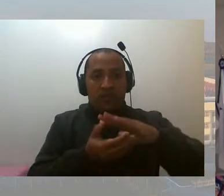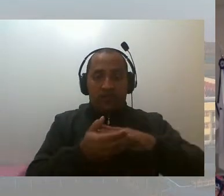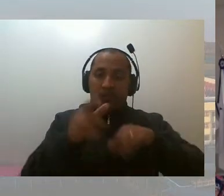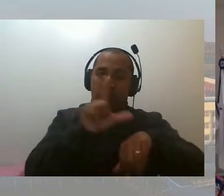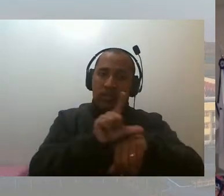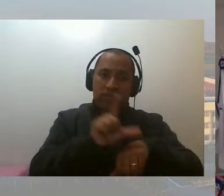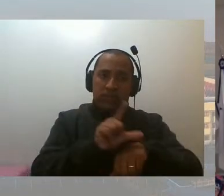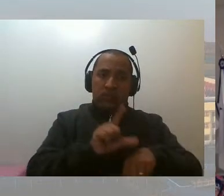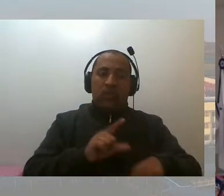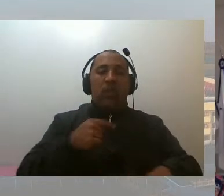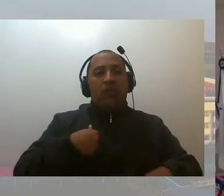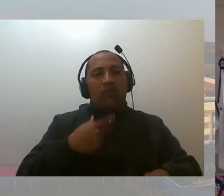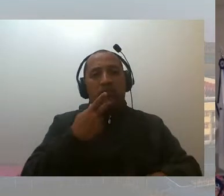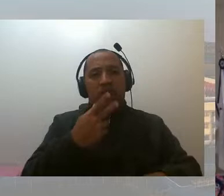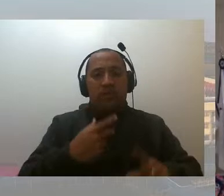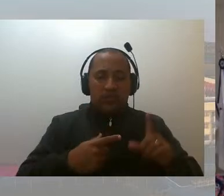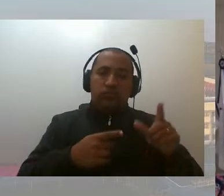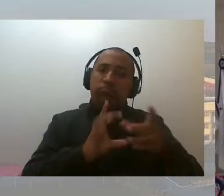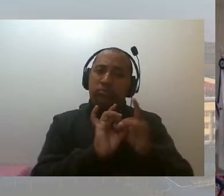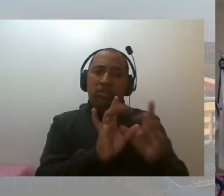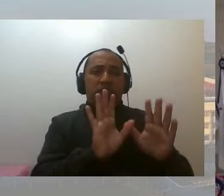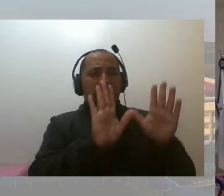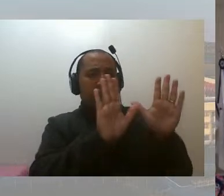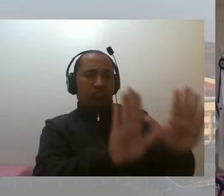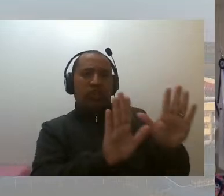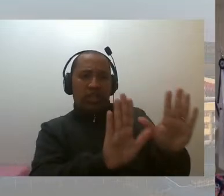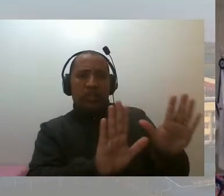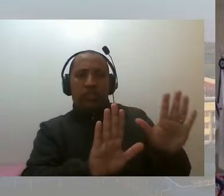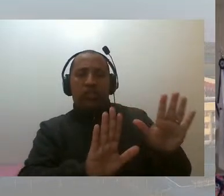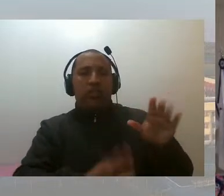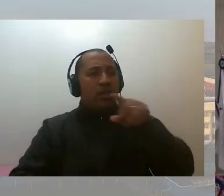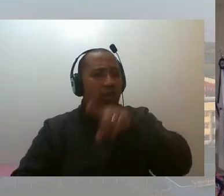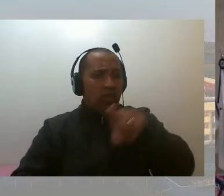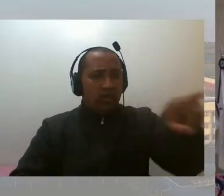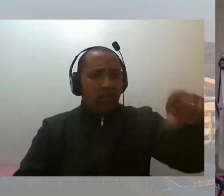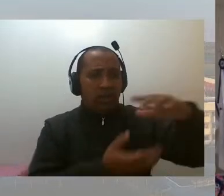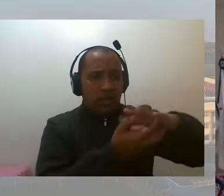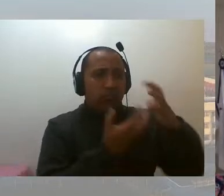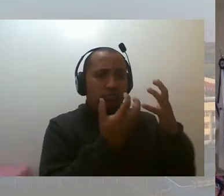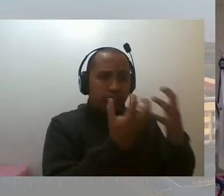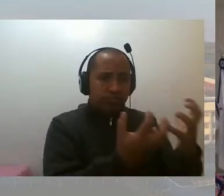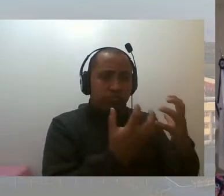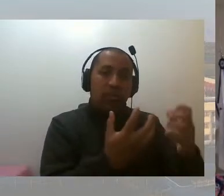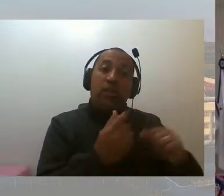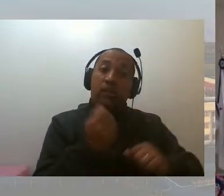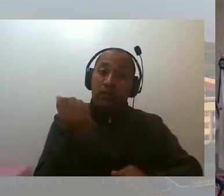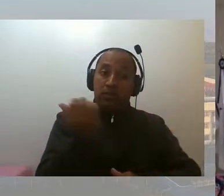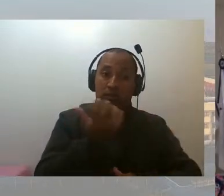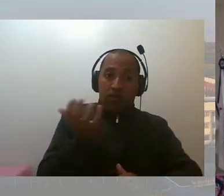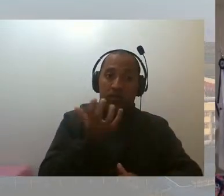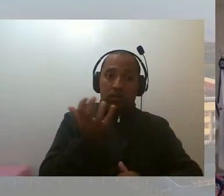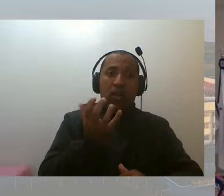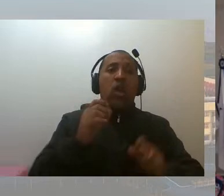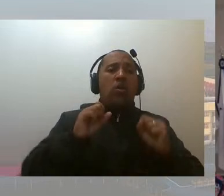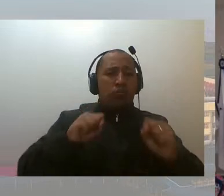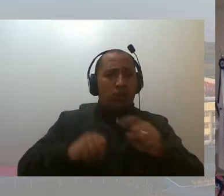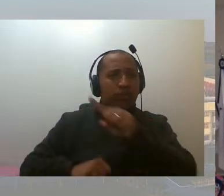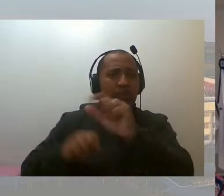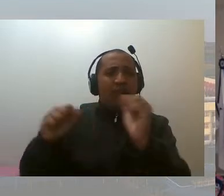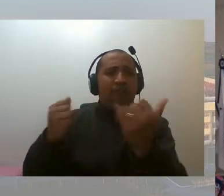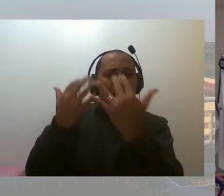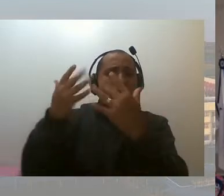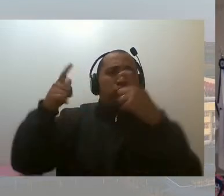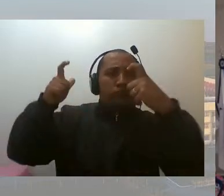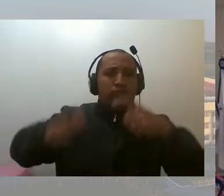à disposição, tá, e deixa então para os outros, né, unidades acadêmicas como Caçapava, né, para poder sediar esse ano